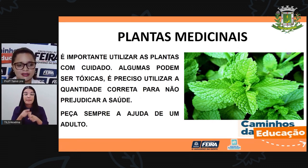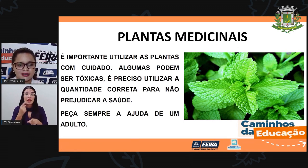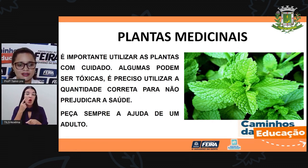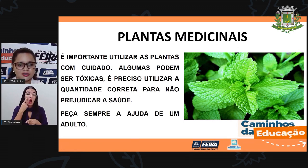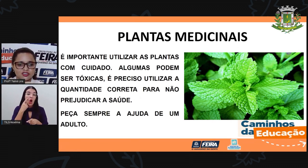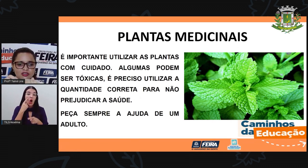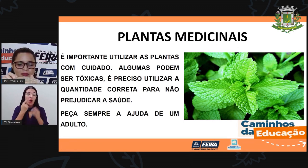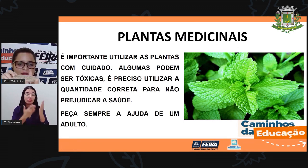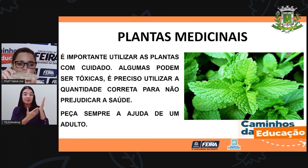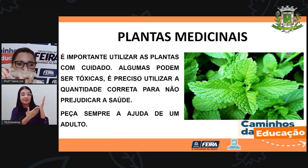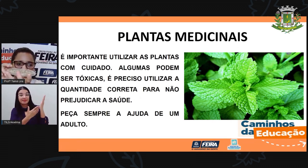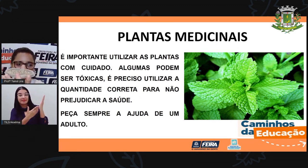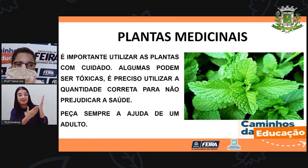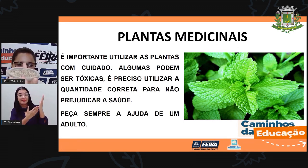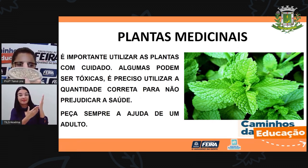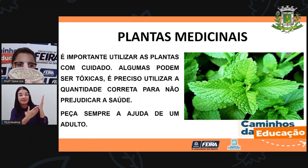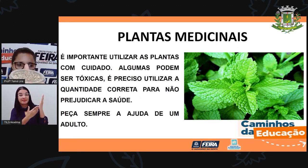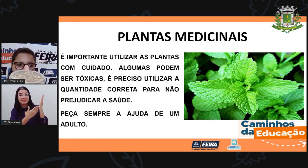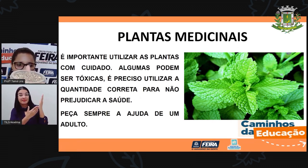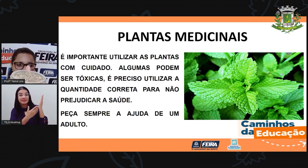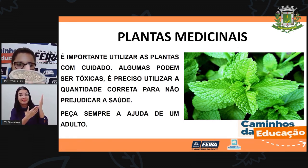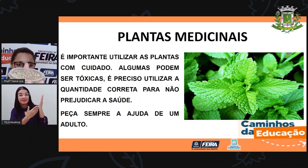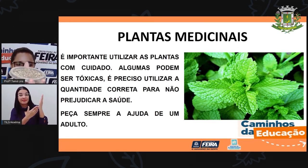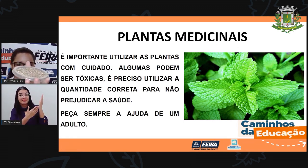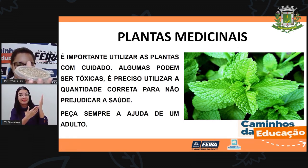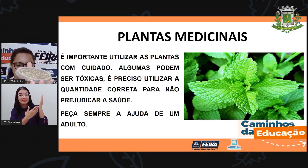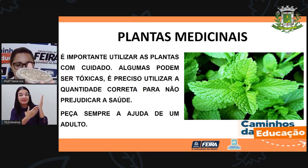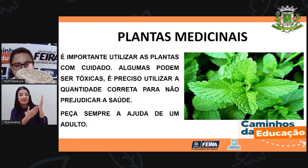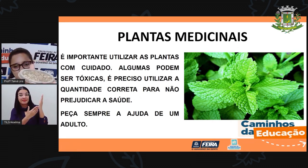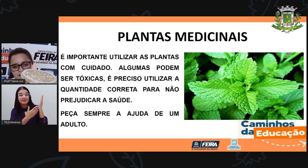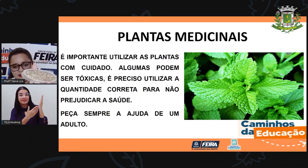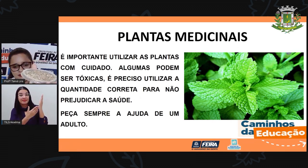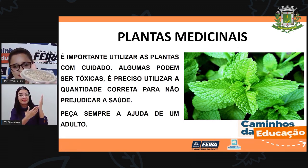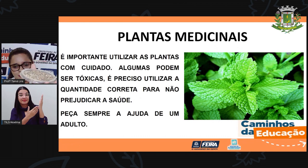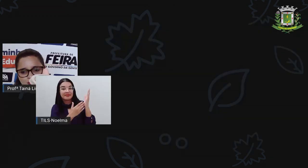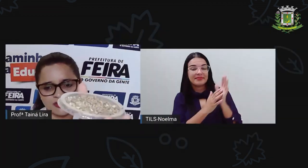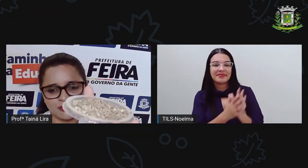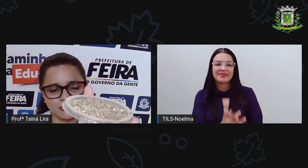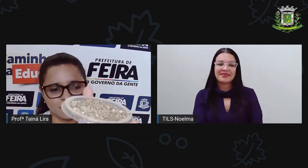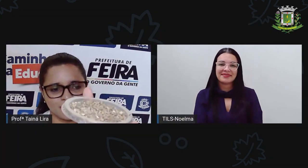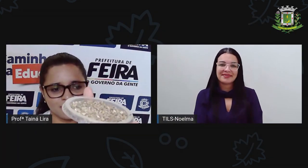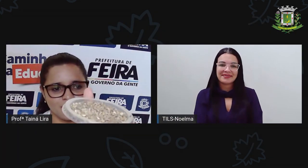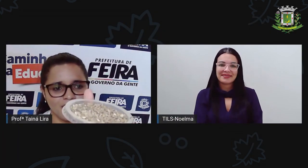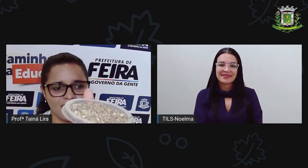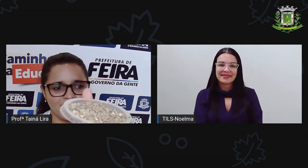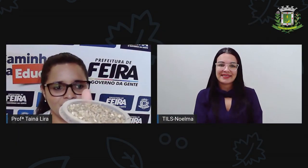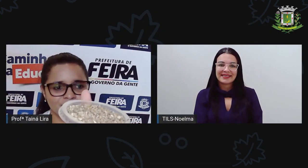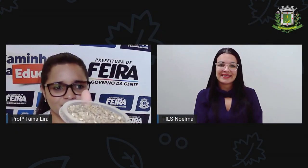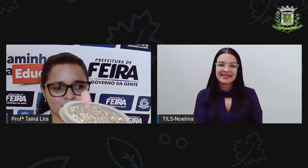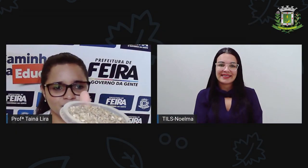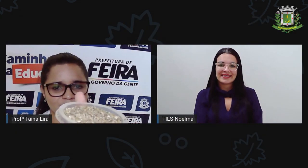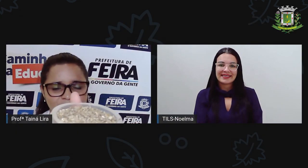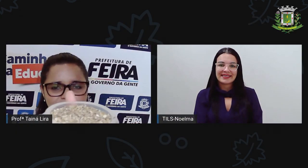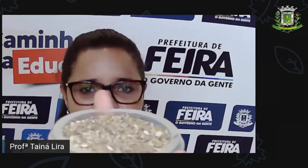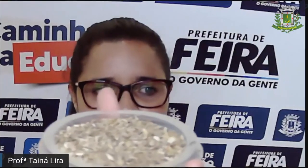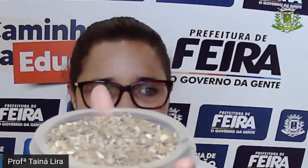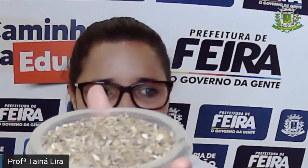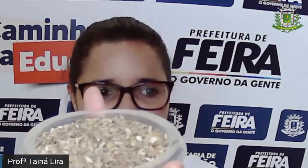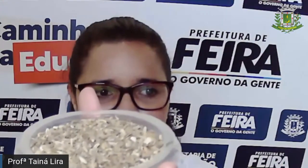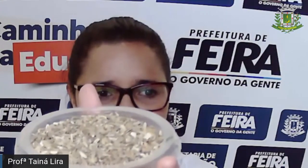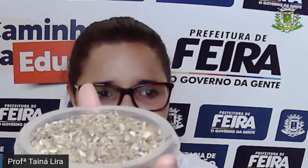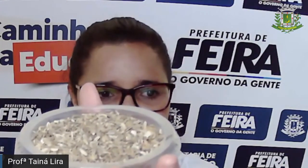desidratada, que a gente também usa. Ó, Neto, mostra aqui pra mim, por favor, ao segundo ano, ó, a erva doce.